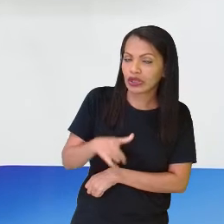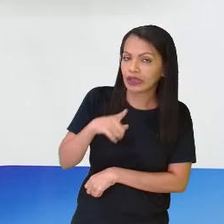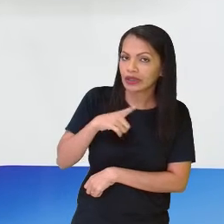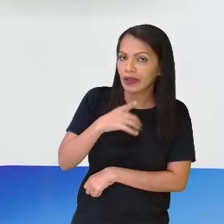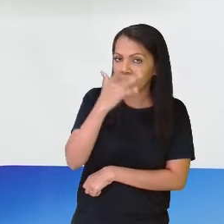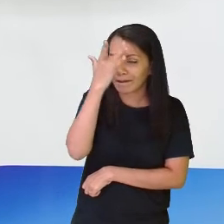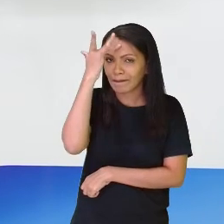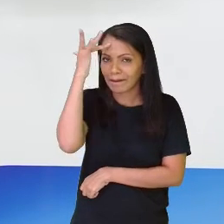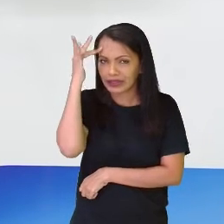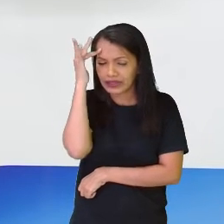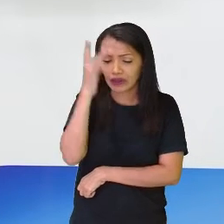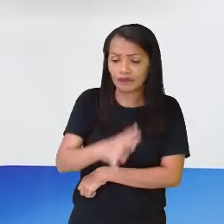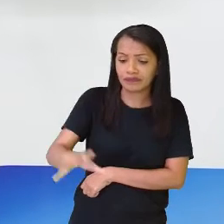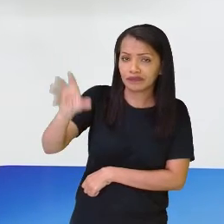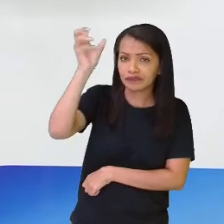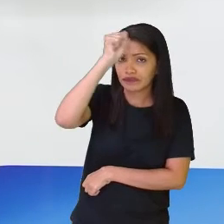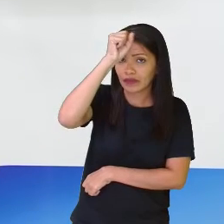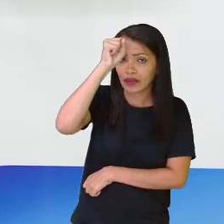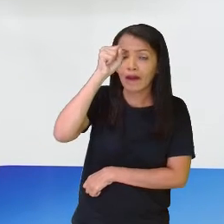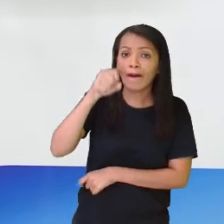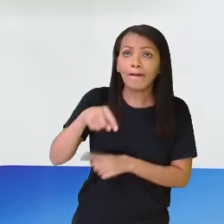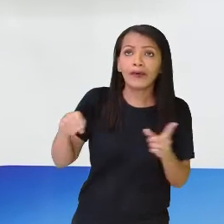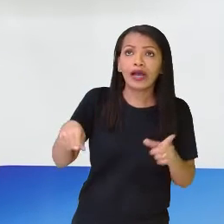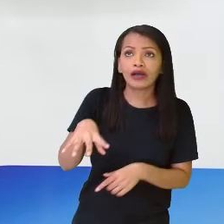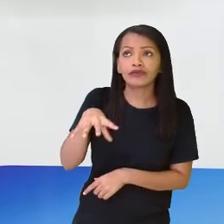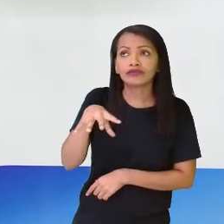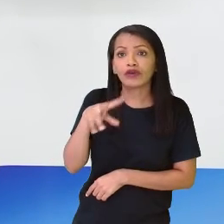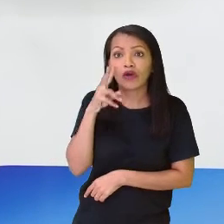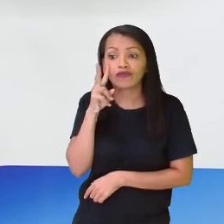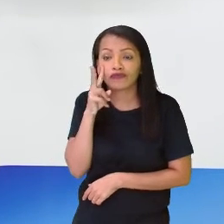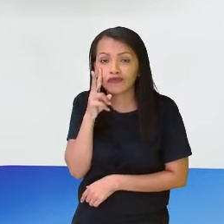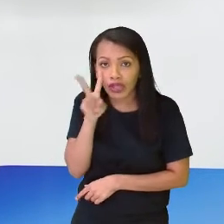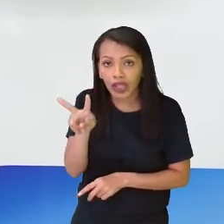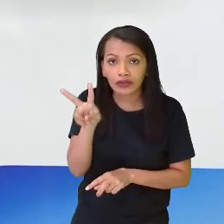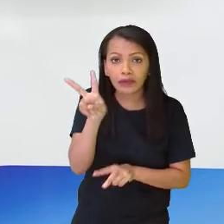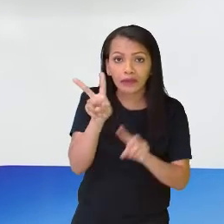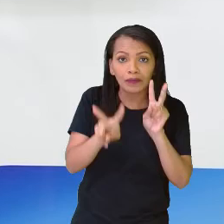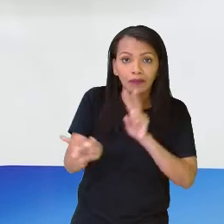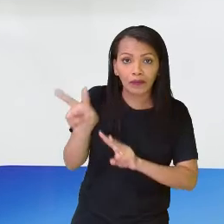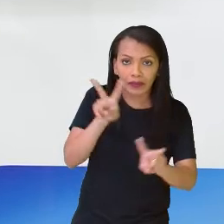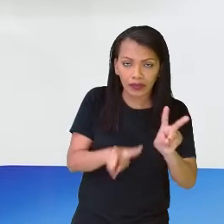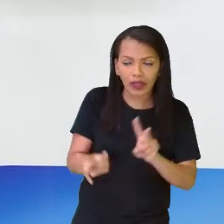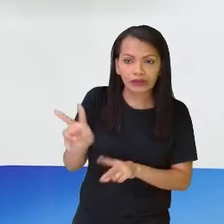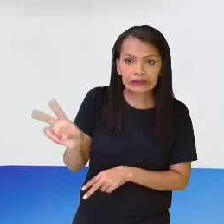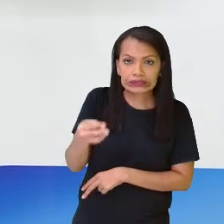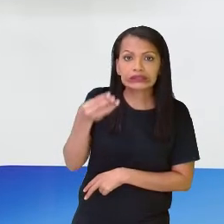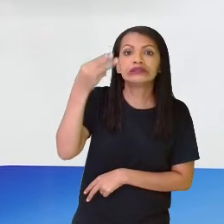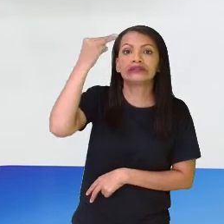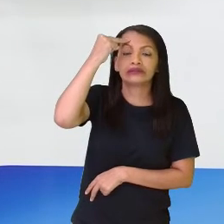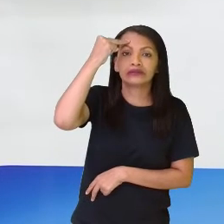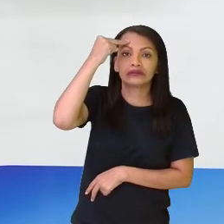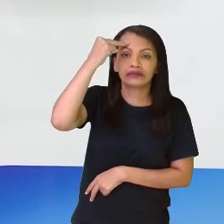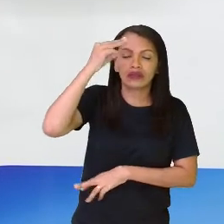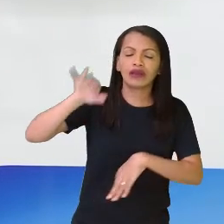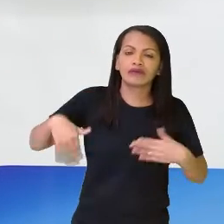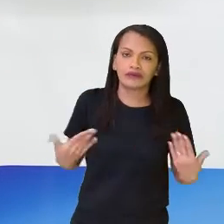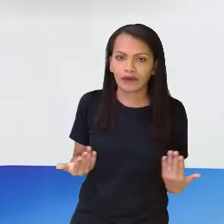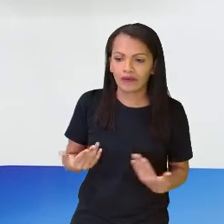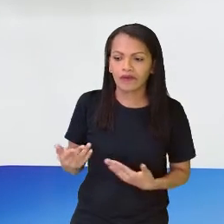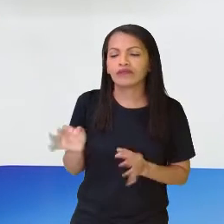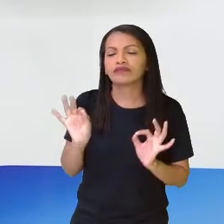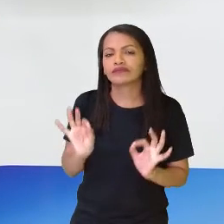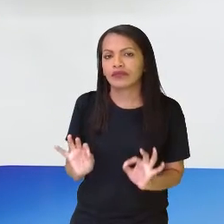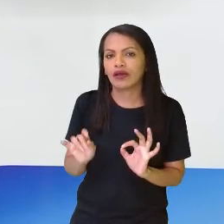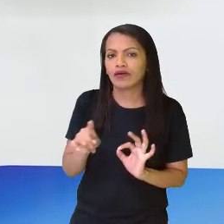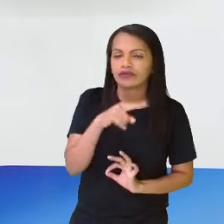que aprendem mais ouvindo, olhando para o professor. Cada um tem o seu jeito de aprender e não tem o jeito certo ou errado.